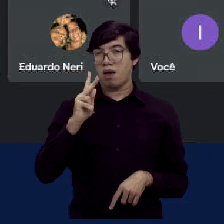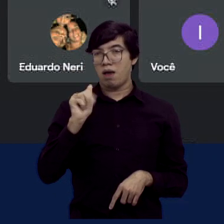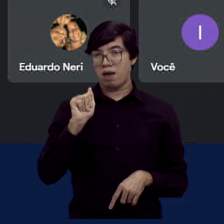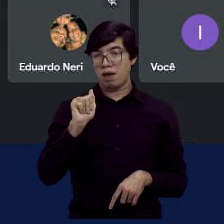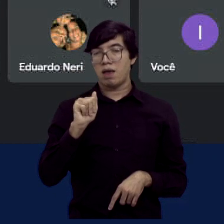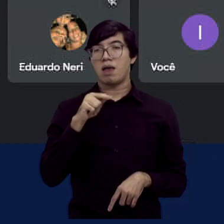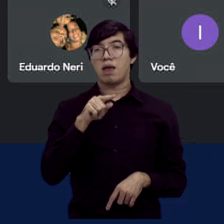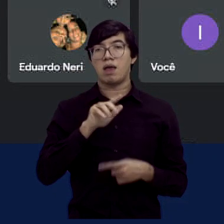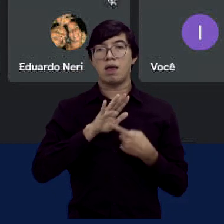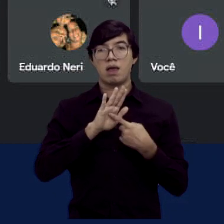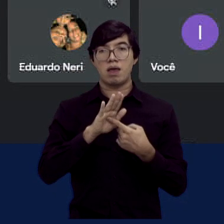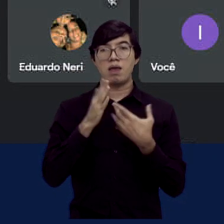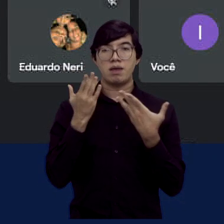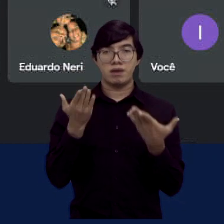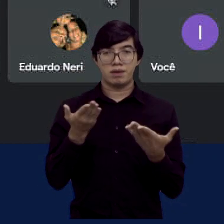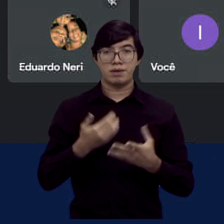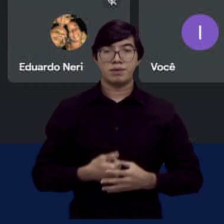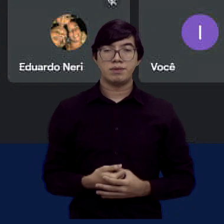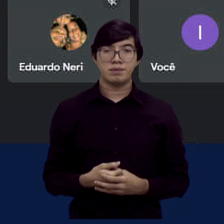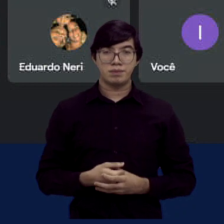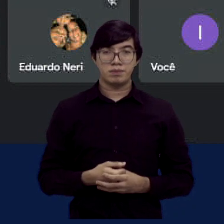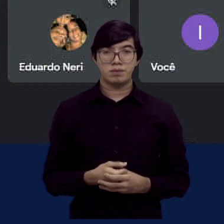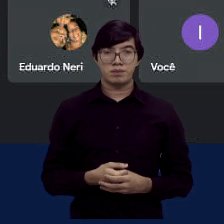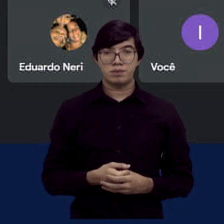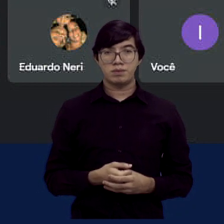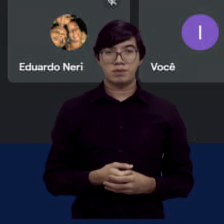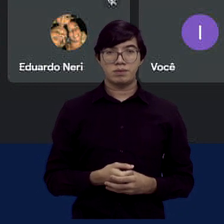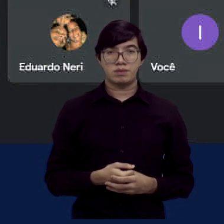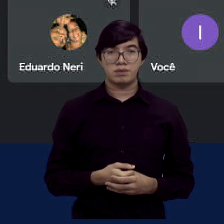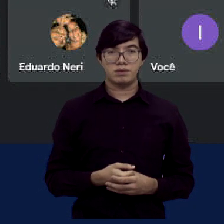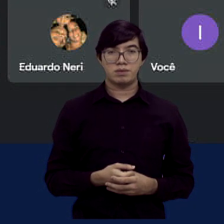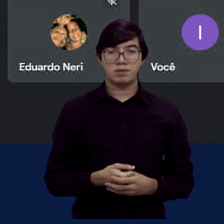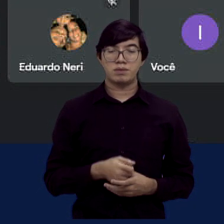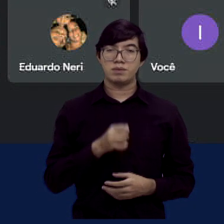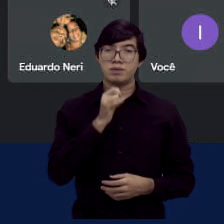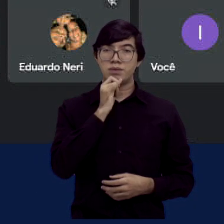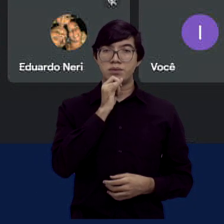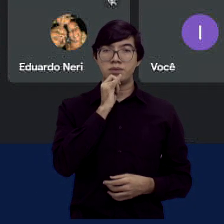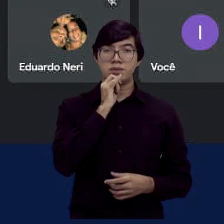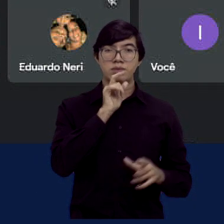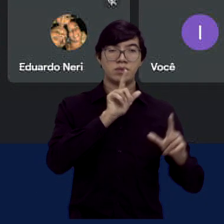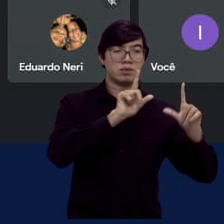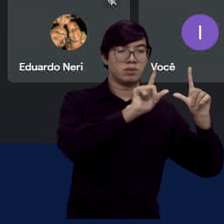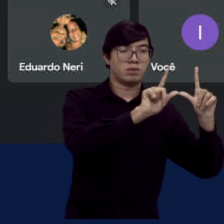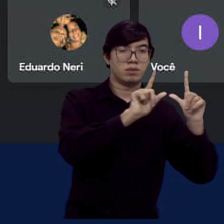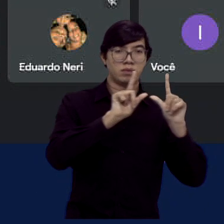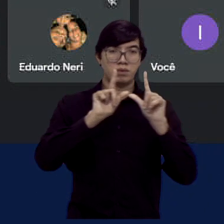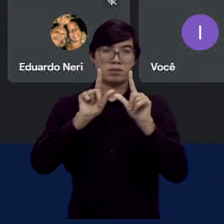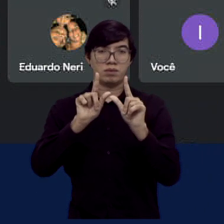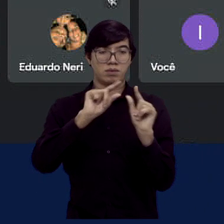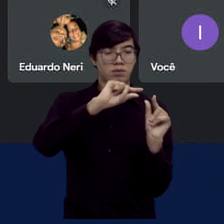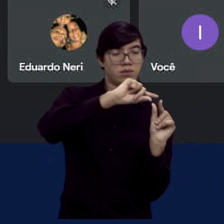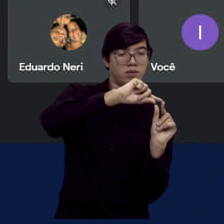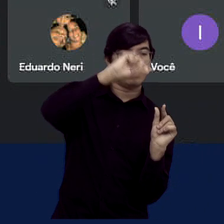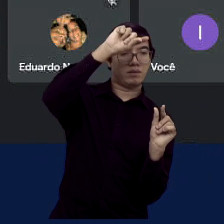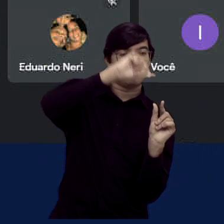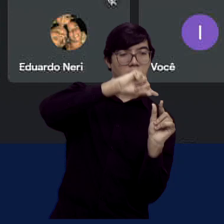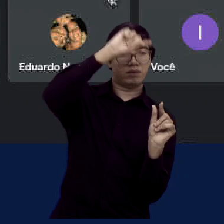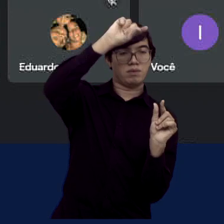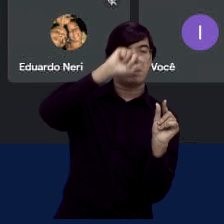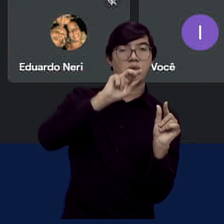tirinha, pronto. Esse espaço que há entre um quadro e outro, a gente chama de sarjeta ou